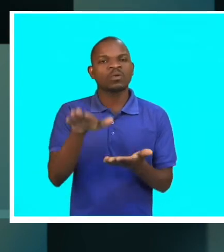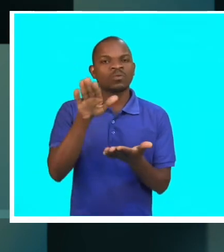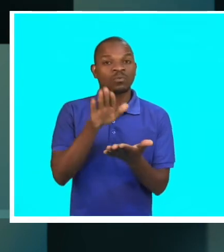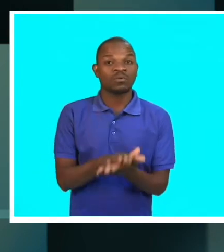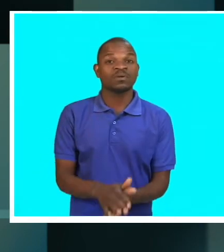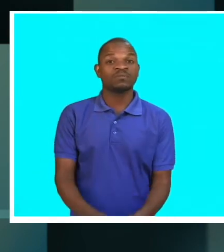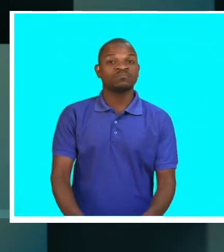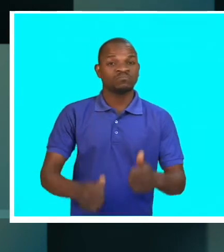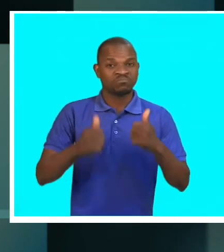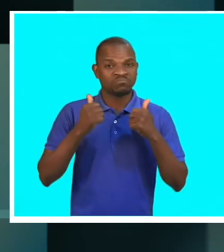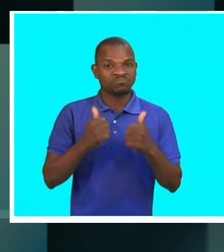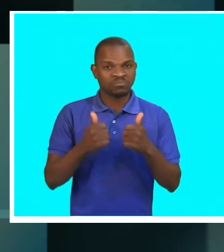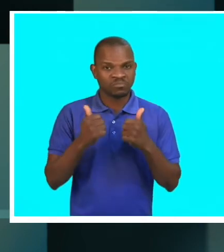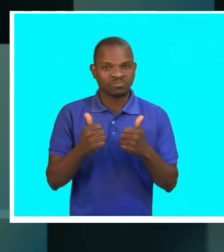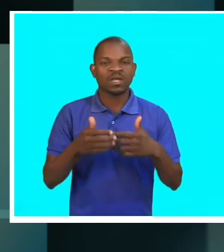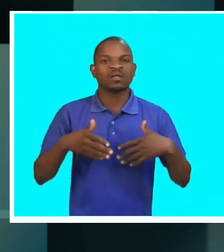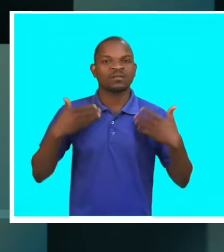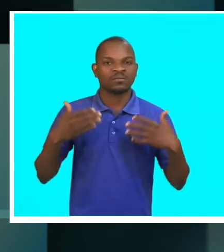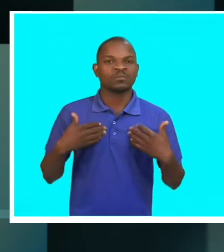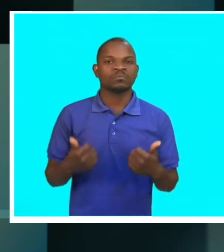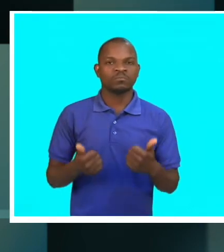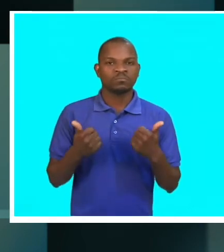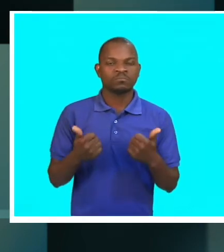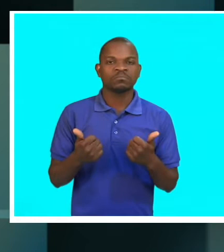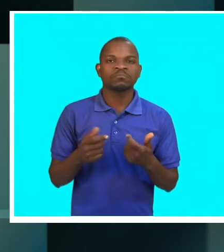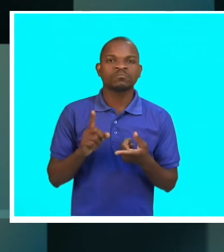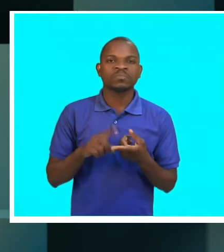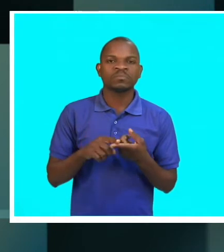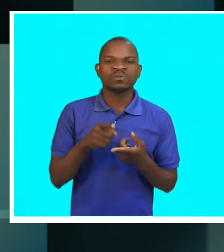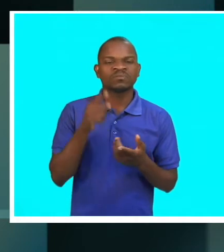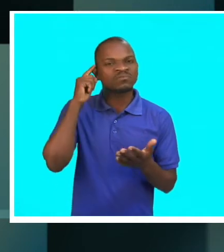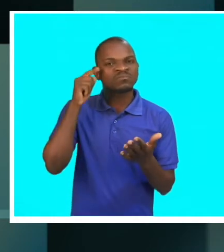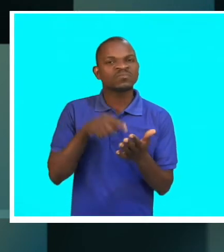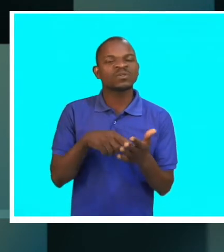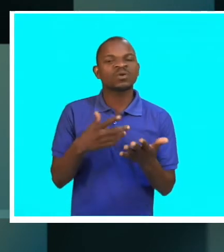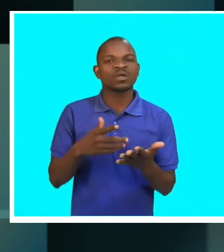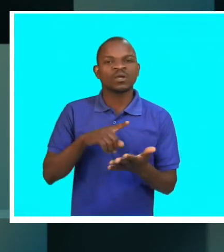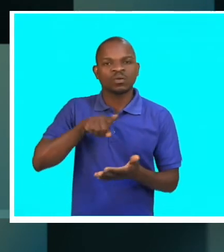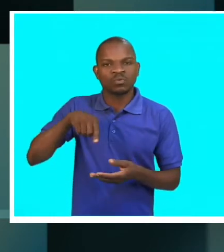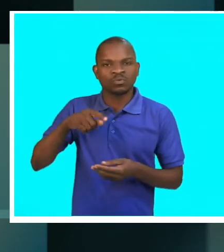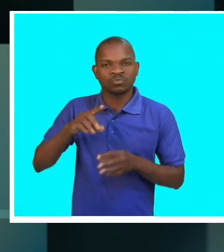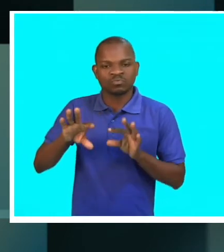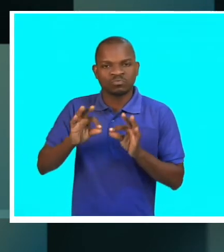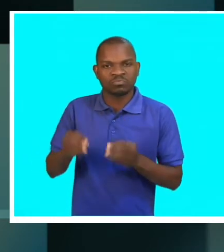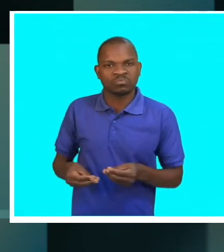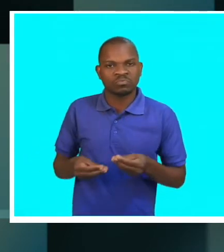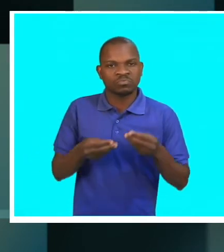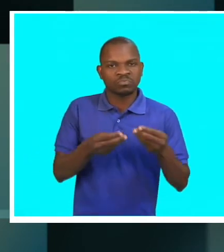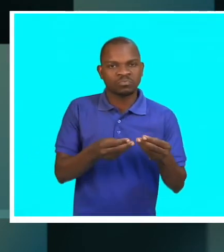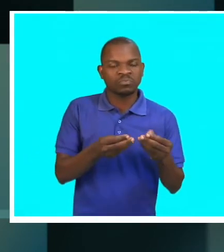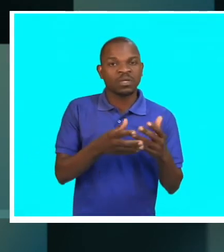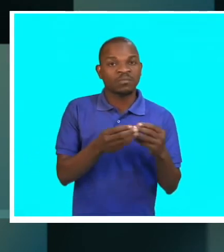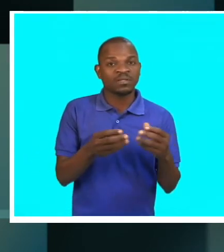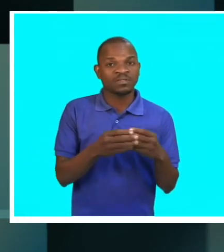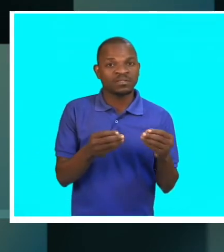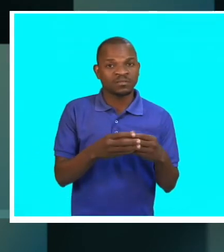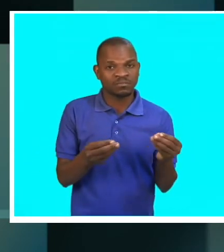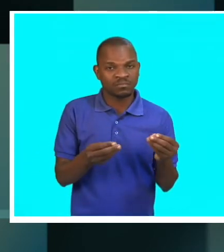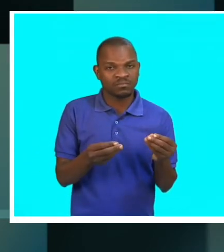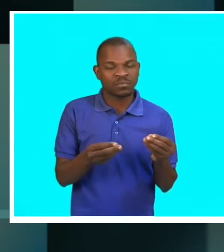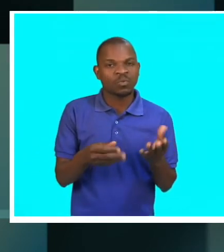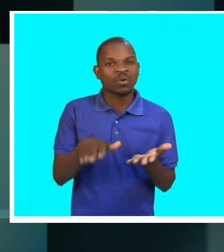confiança e alegria. E penso que este gesto nosso, de colorir um pouco mais a copa, portanto,